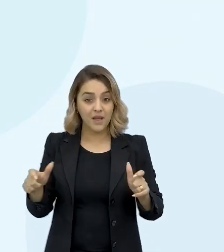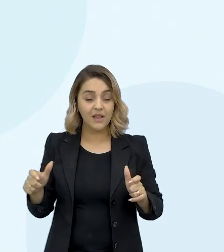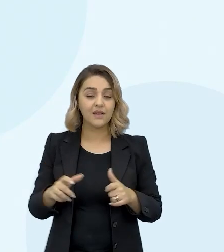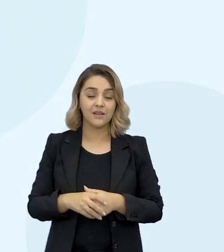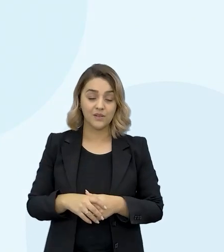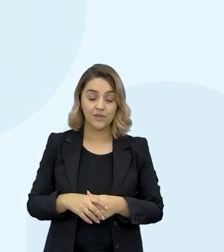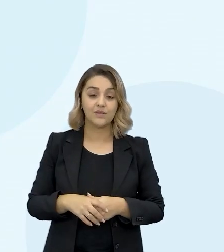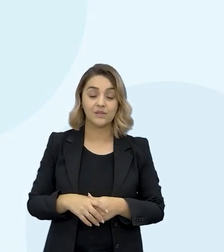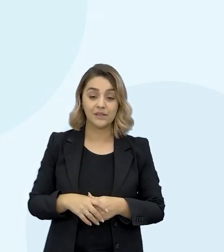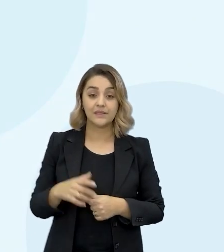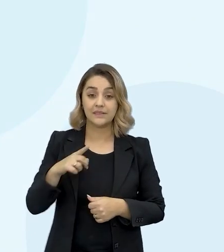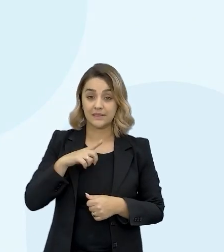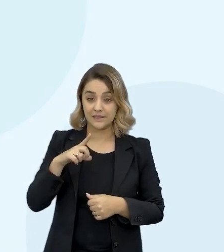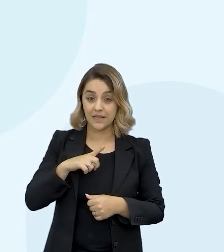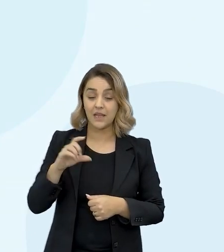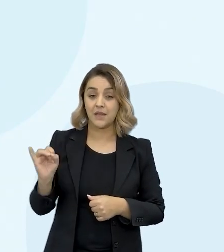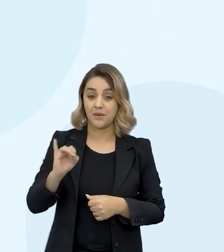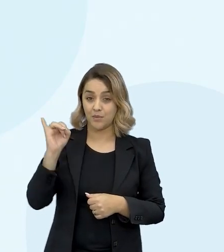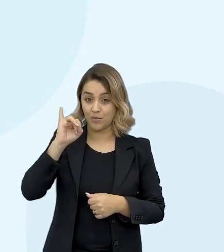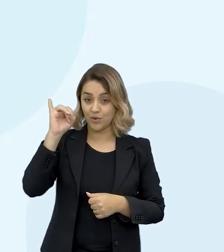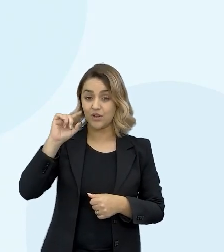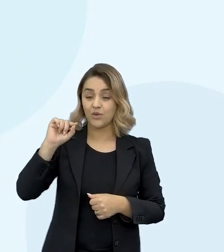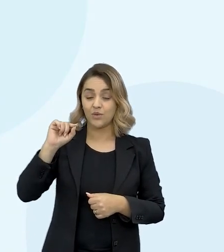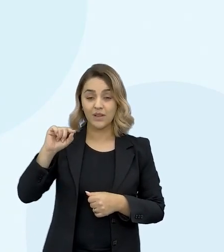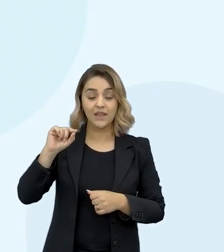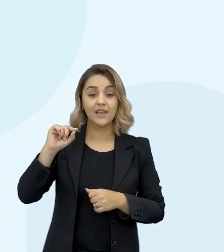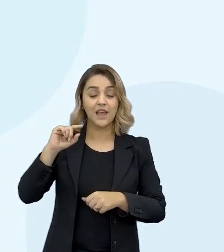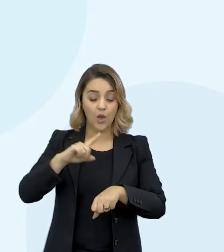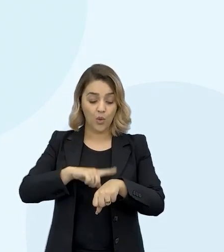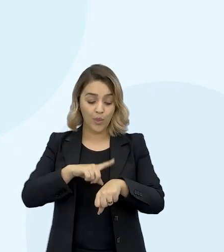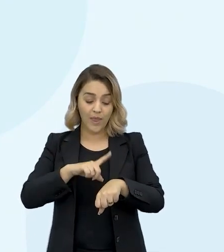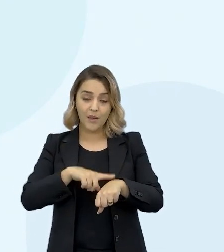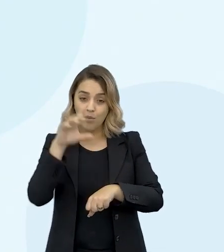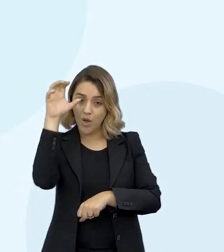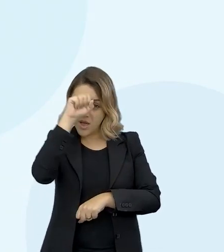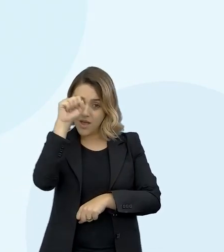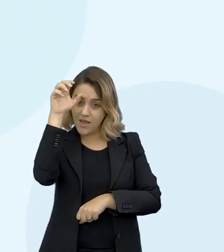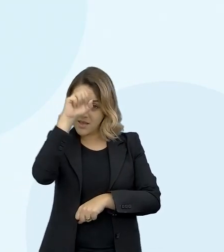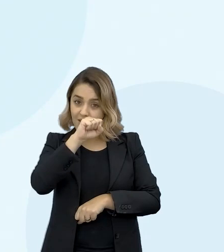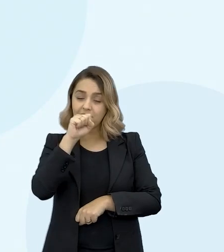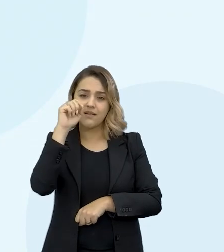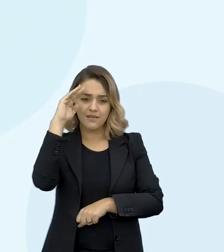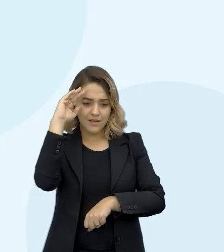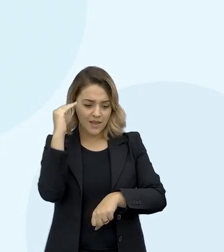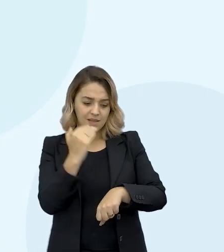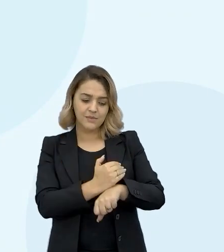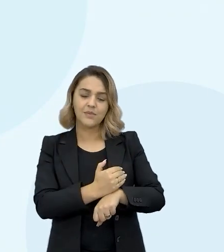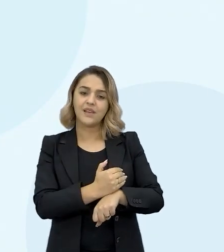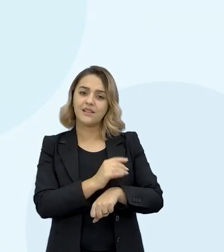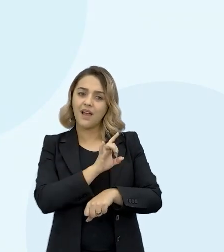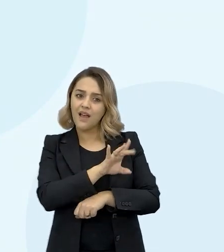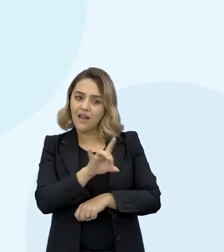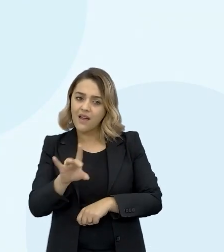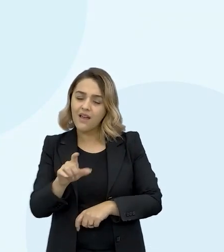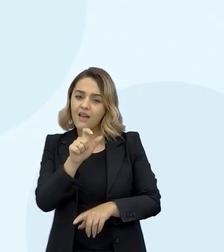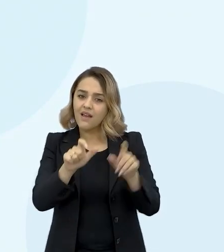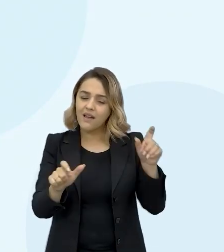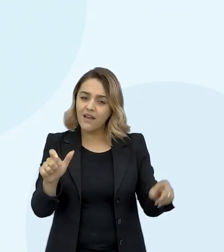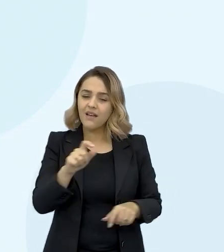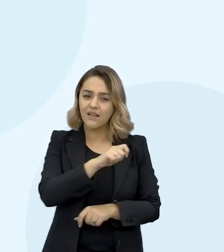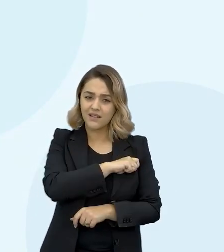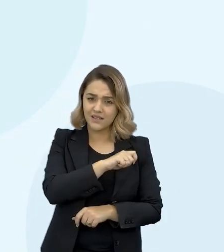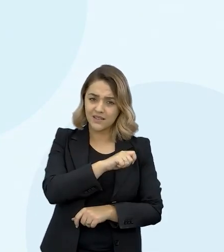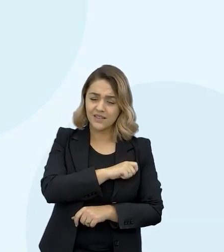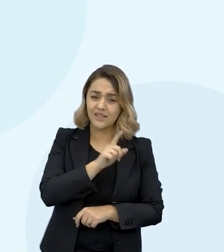uma premissa, gente, muito bacana, que ele respeita o tempo de aprendizado de cada estudante, o discente protagonista